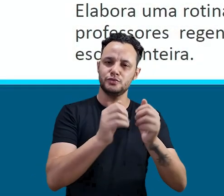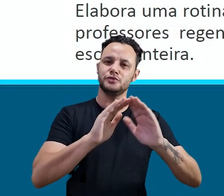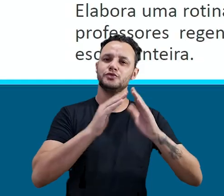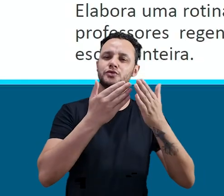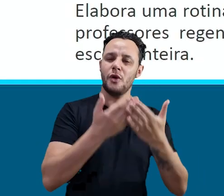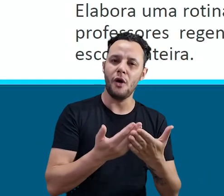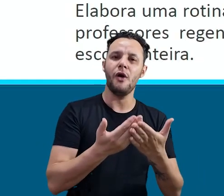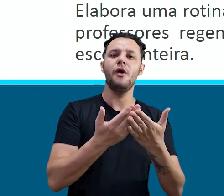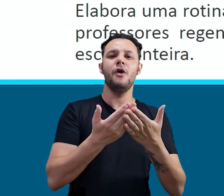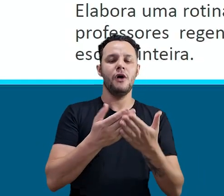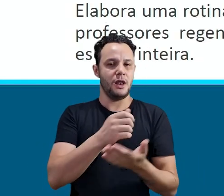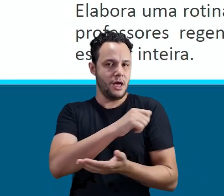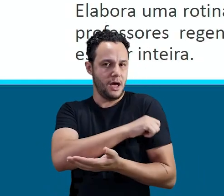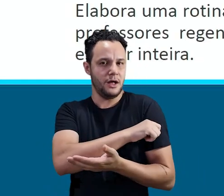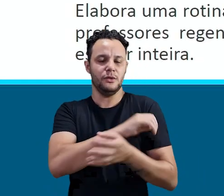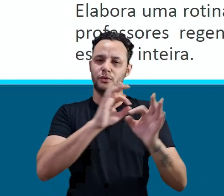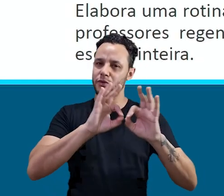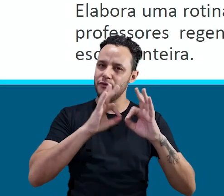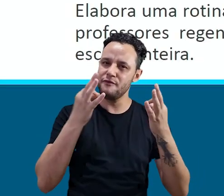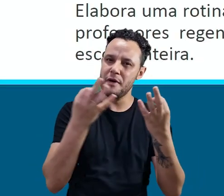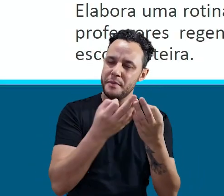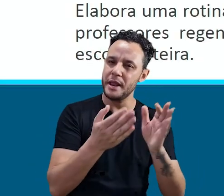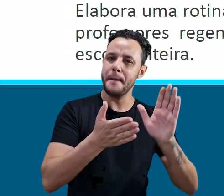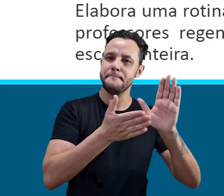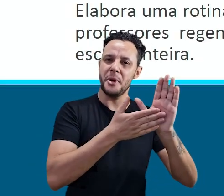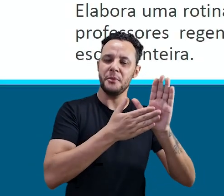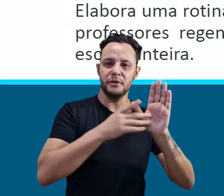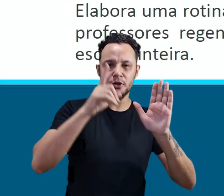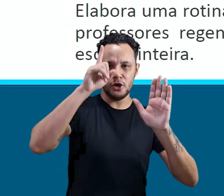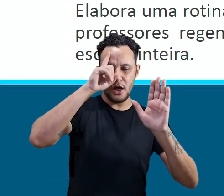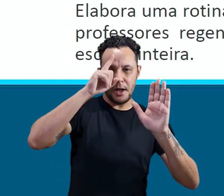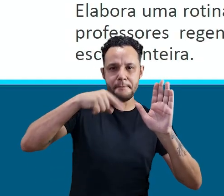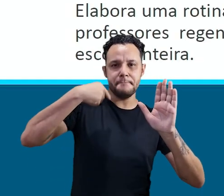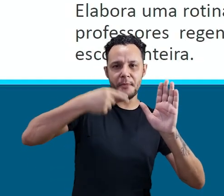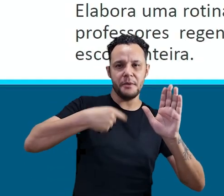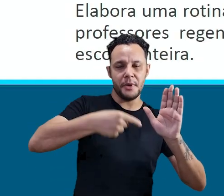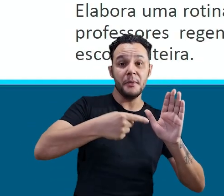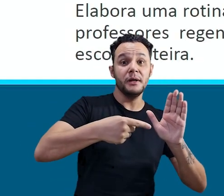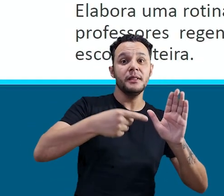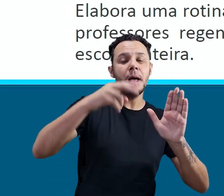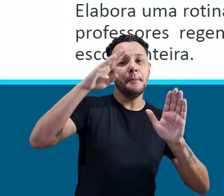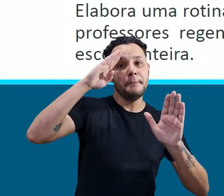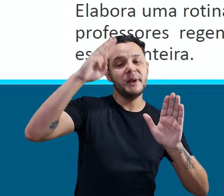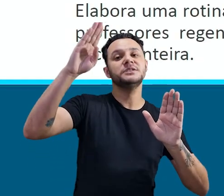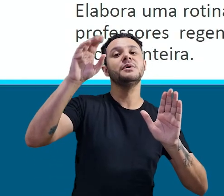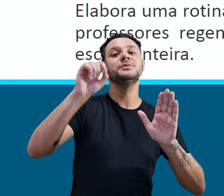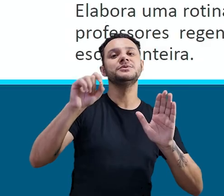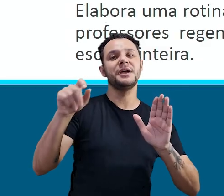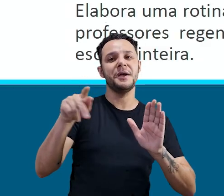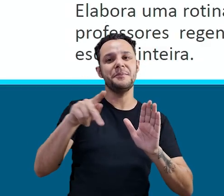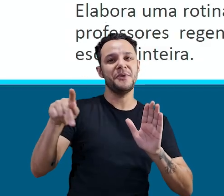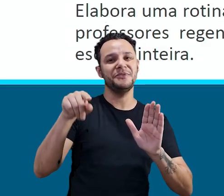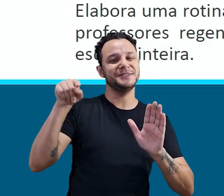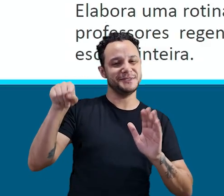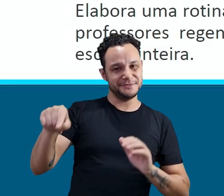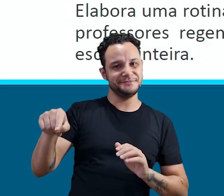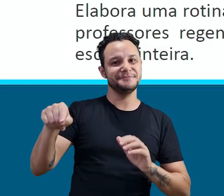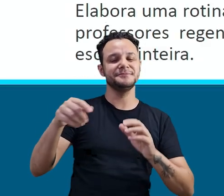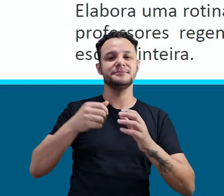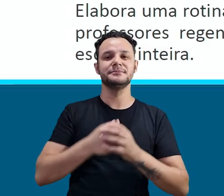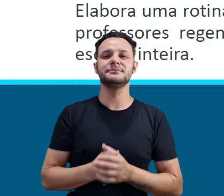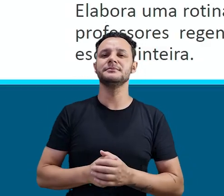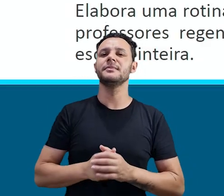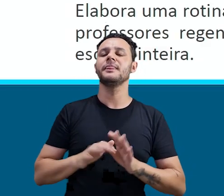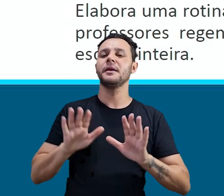professores, com a equipe da escola, com o estudante, com a família, mas sobretudo com os professores regentes. É